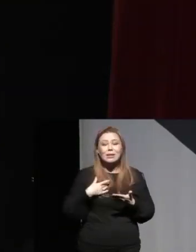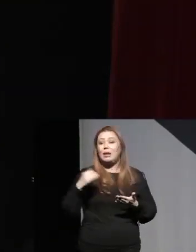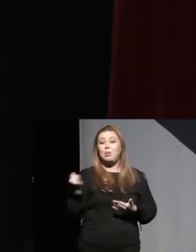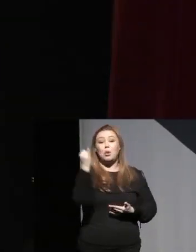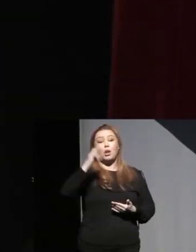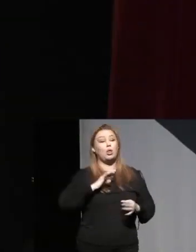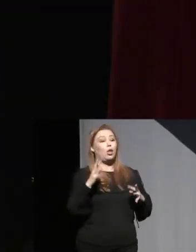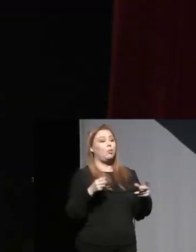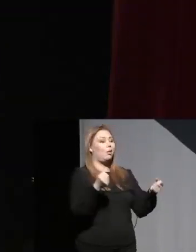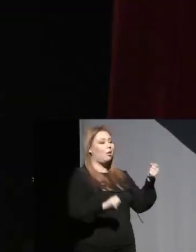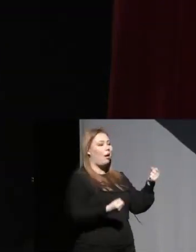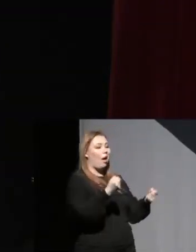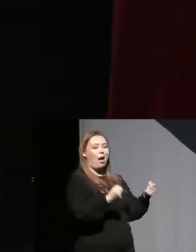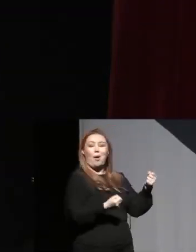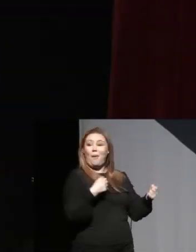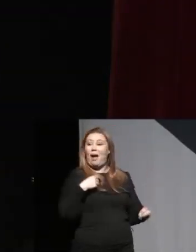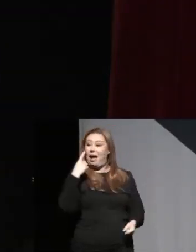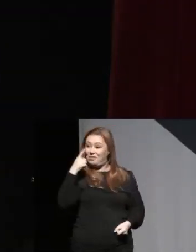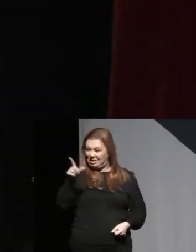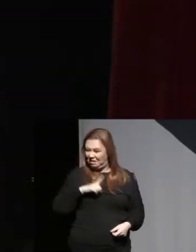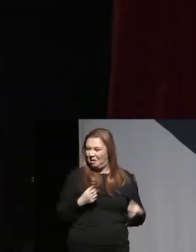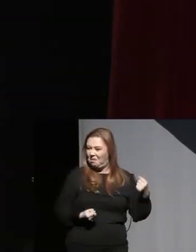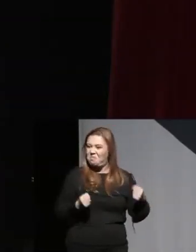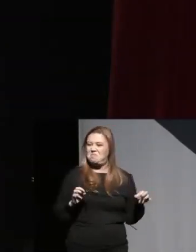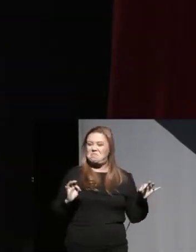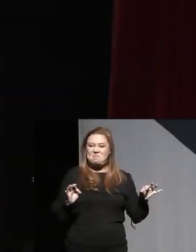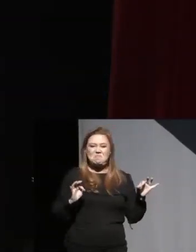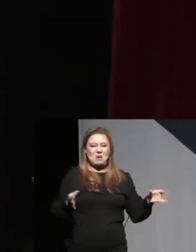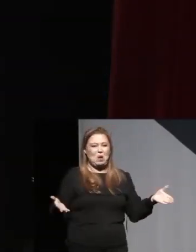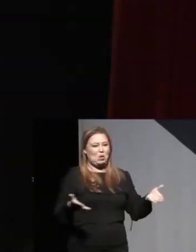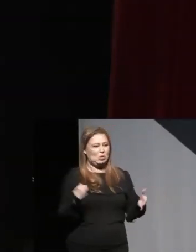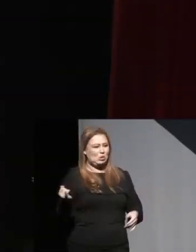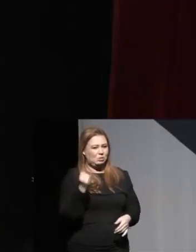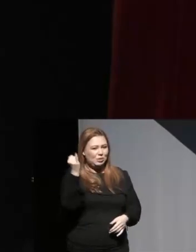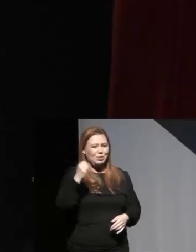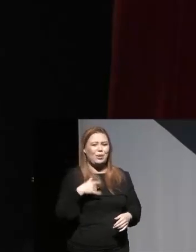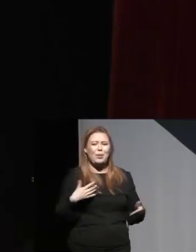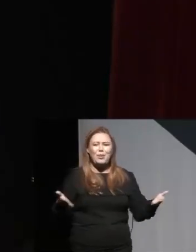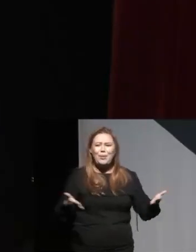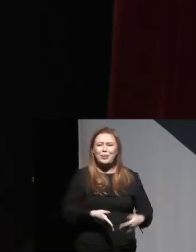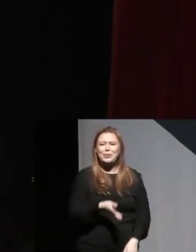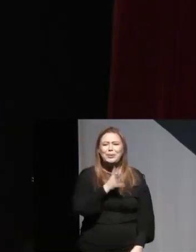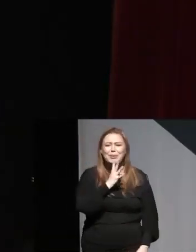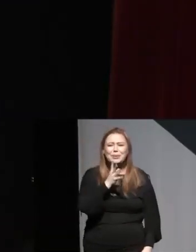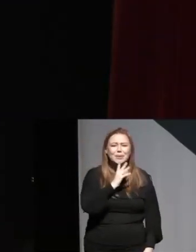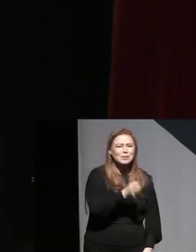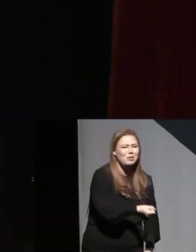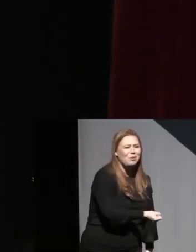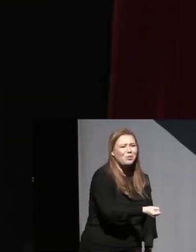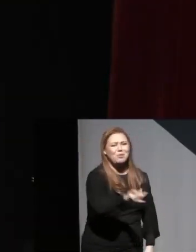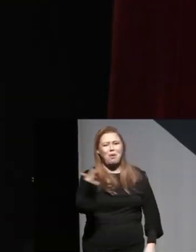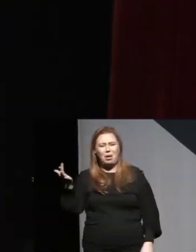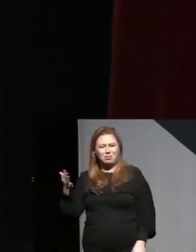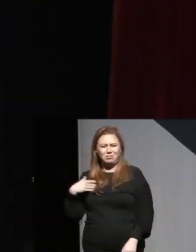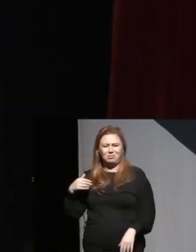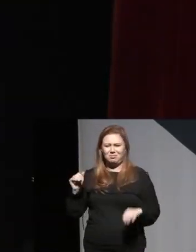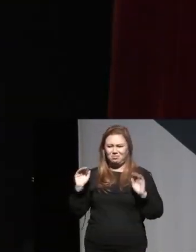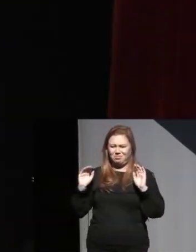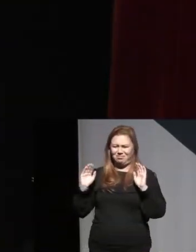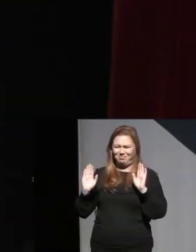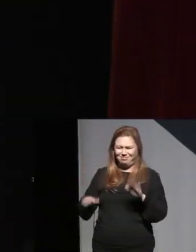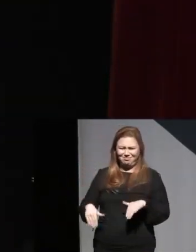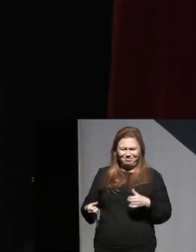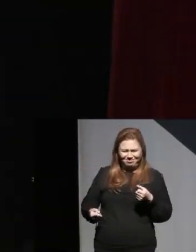operação, você realizava uma compra e venda. Hoje, eu conheço vários alunos da graduação que não se importam com isso